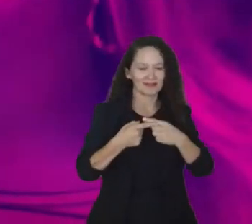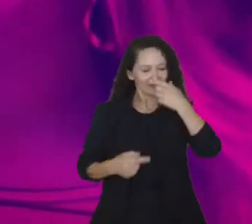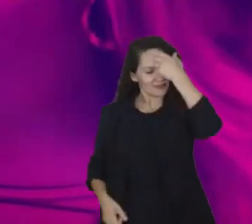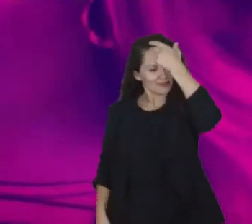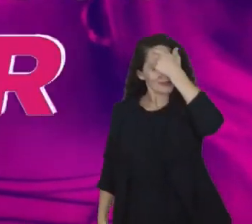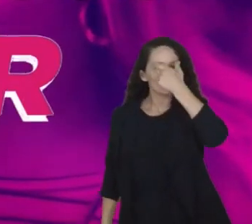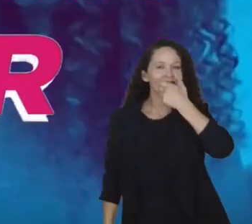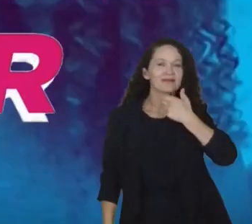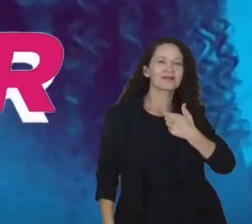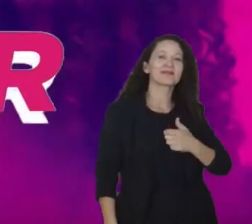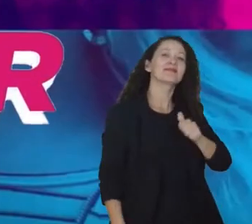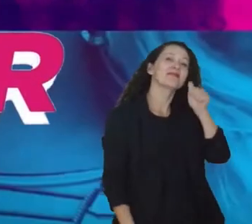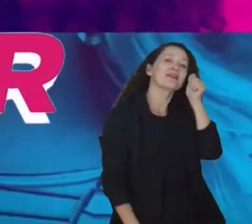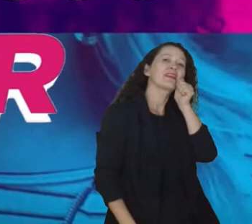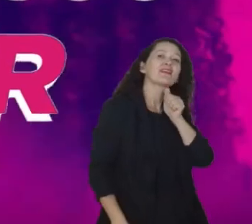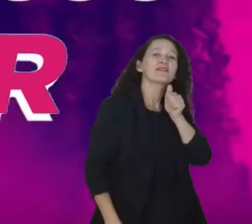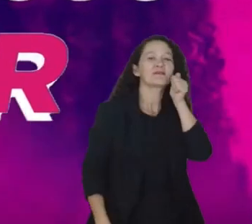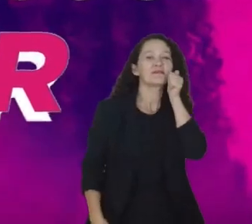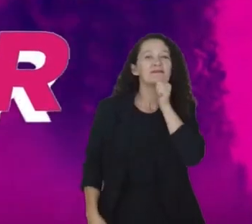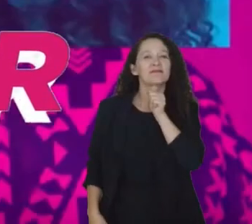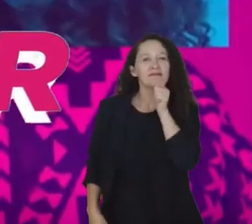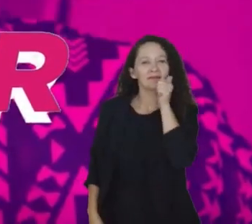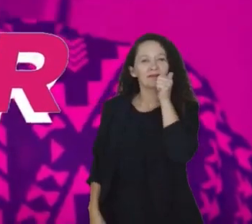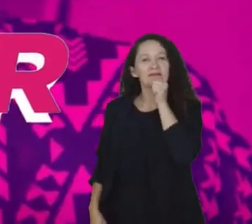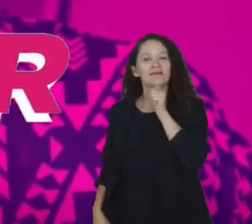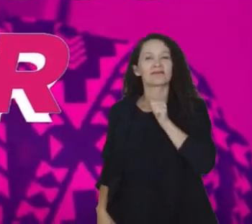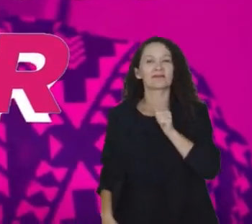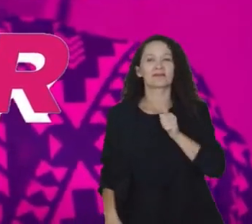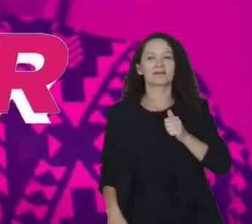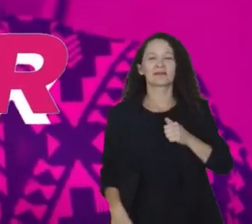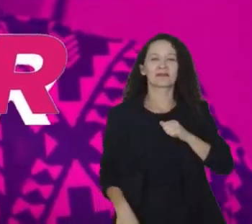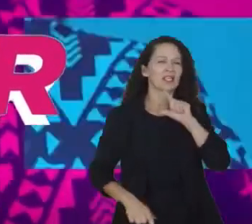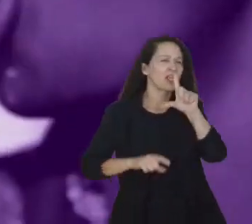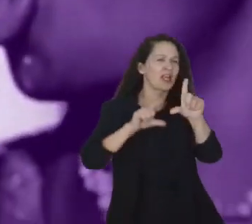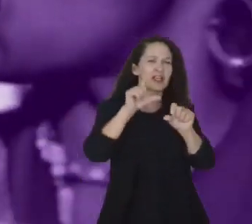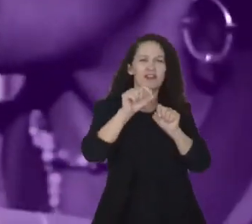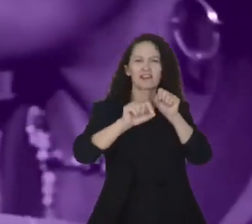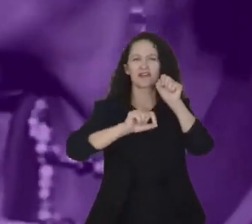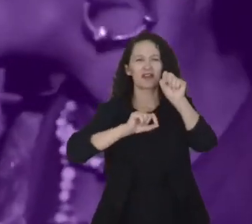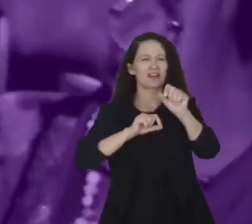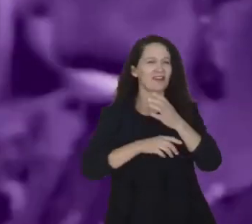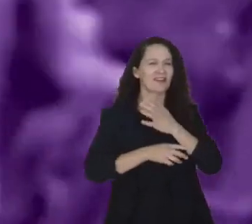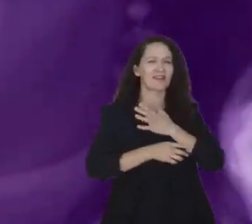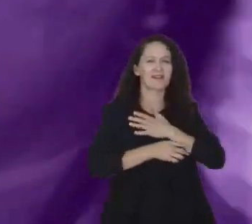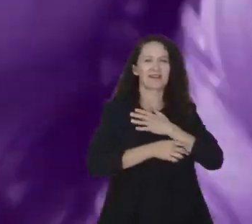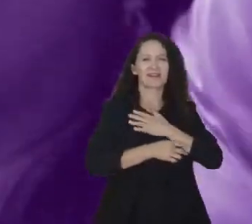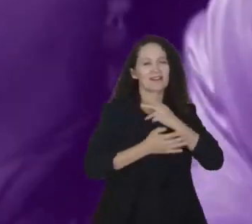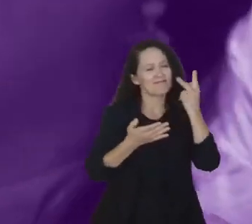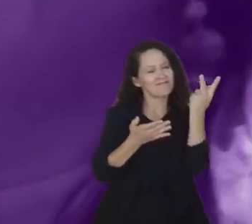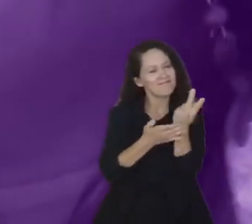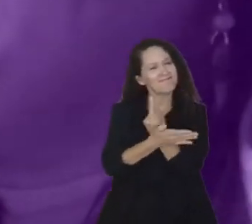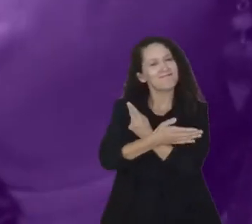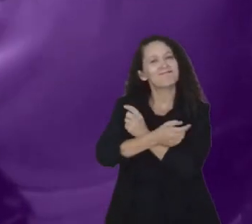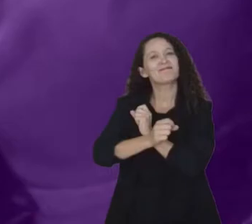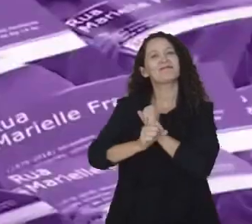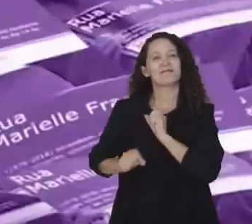Porque eu sou mulher pra fazer